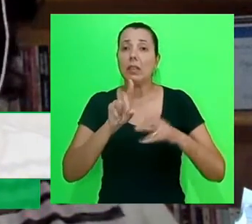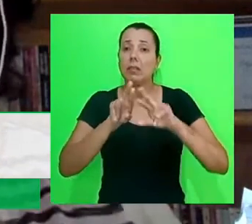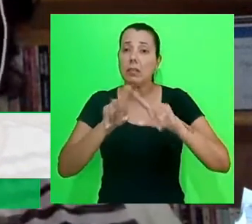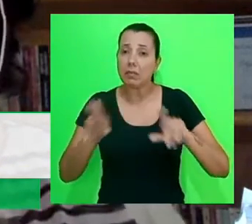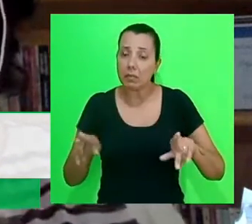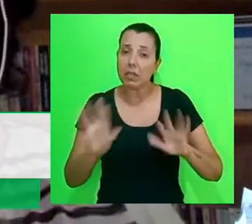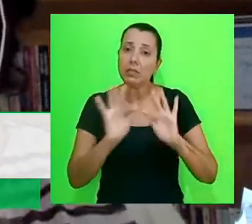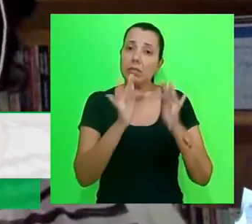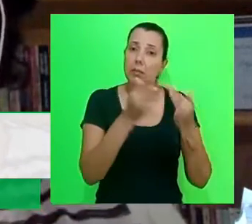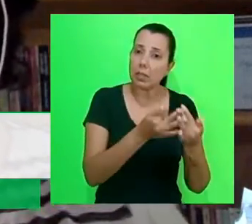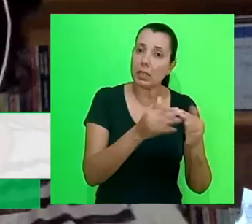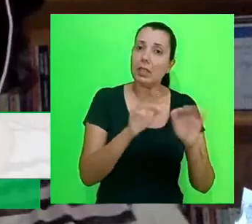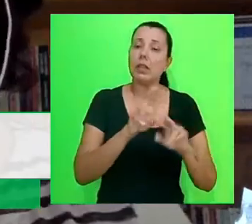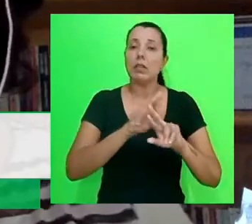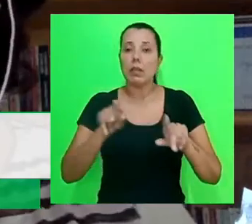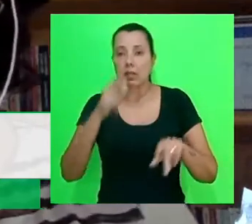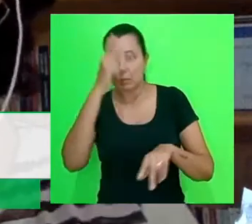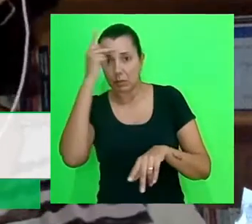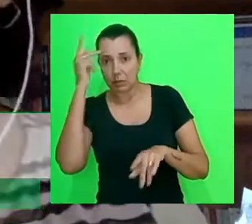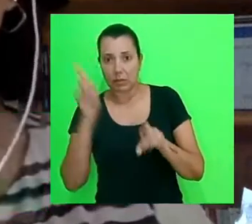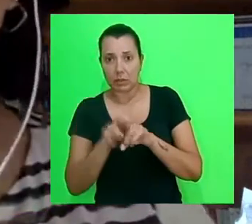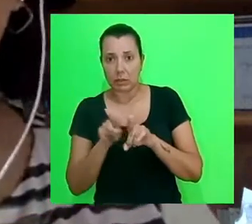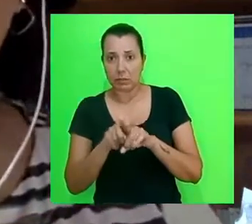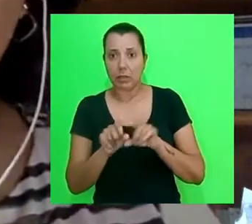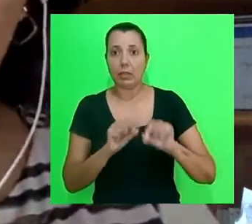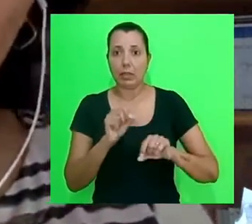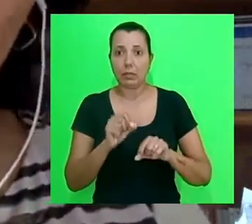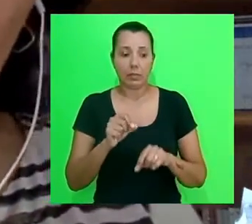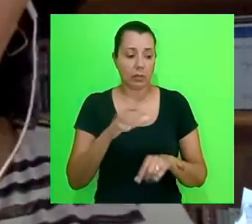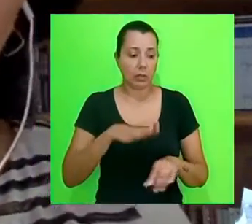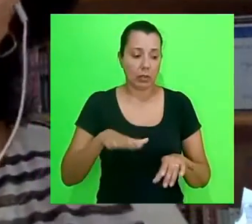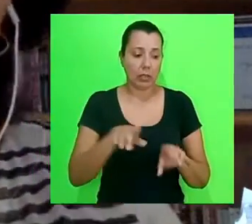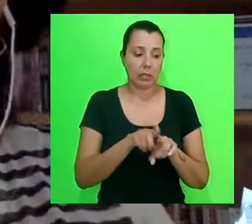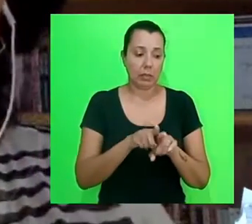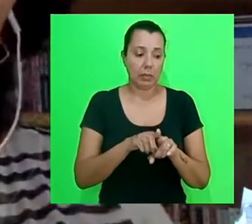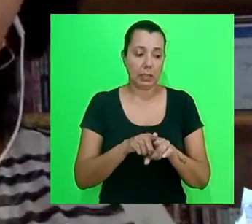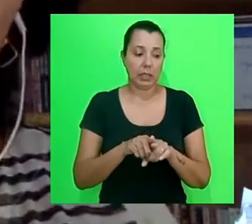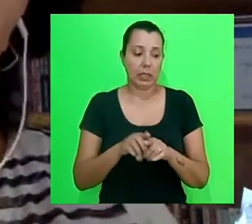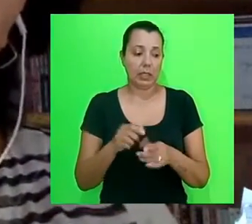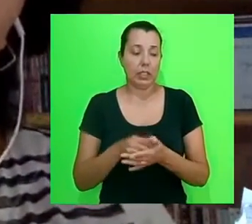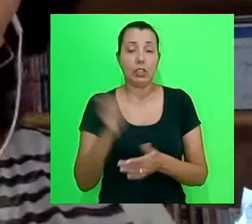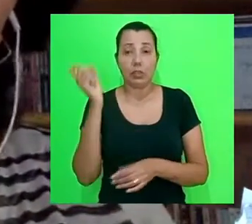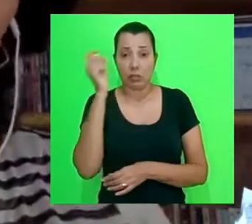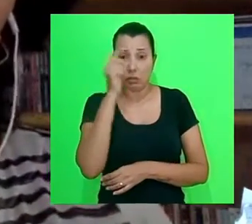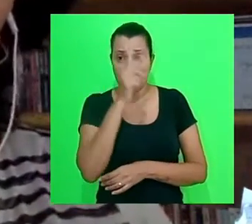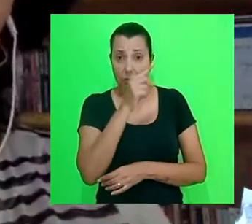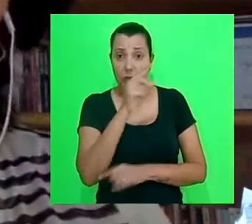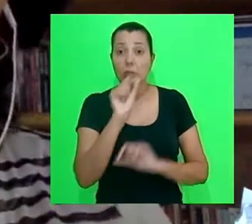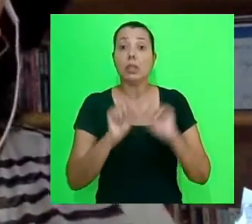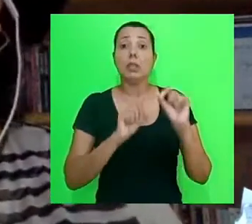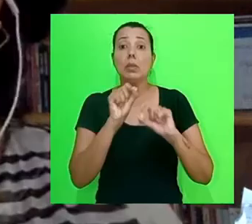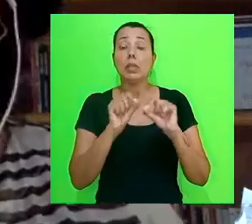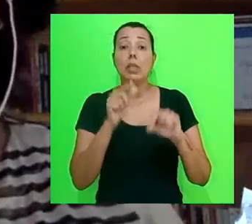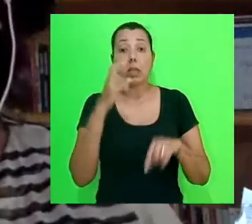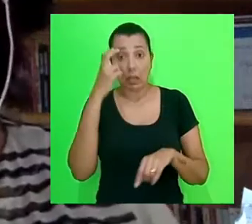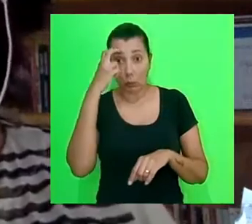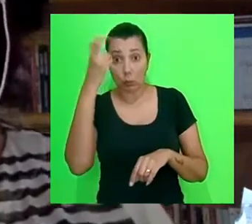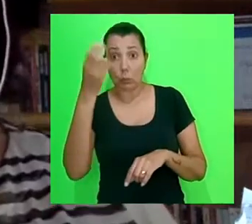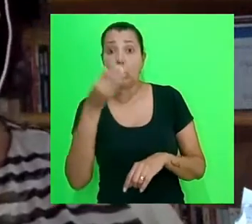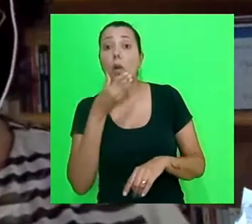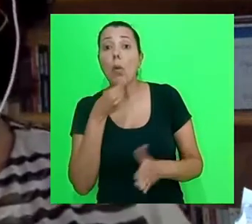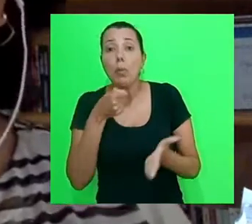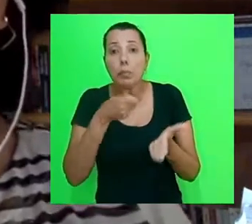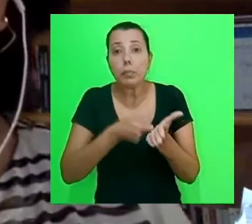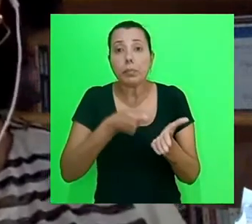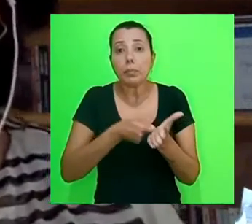condições outras que favorecem com que ela seja explicitada de uma forma mais destacada, então, neste momento. E aí a